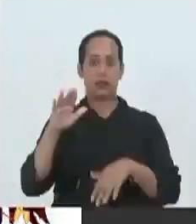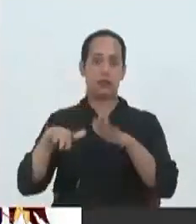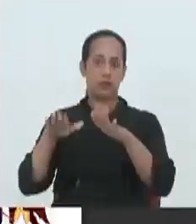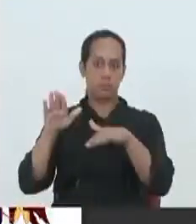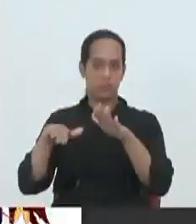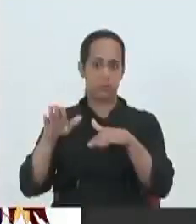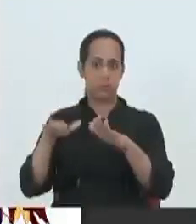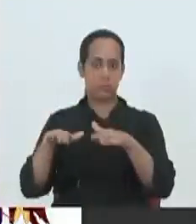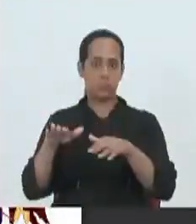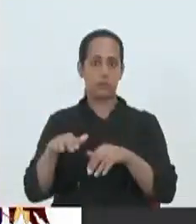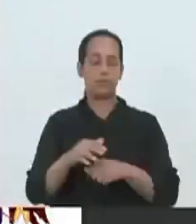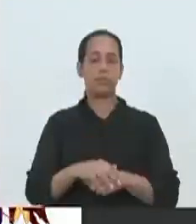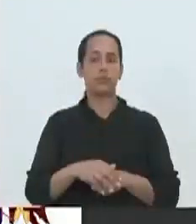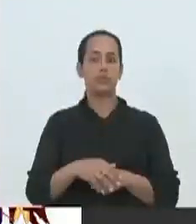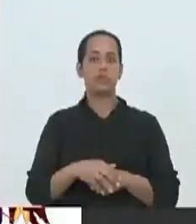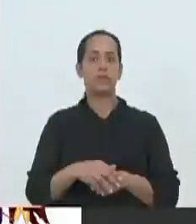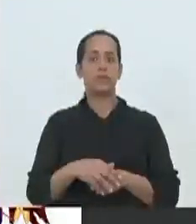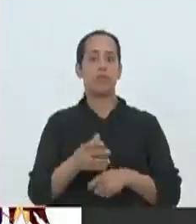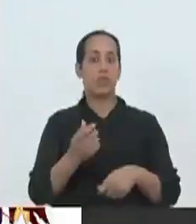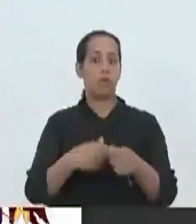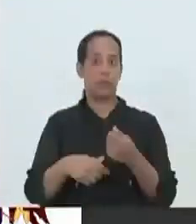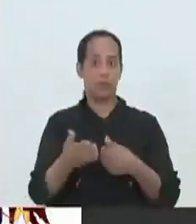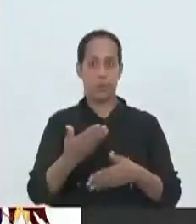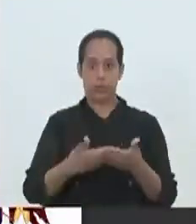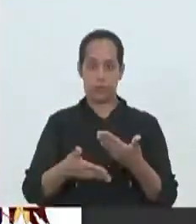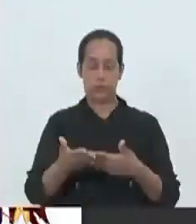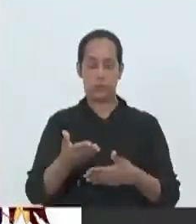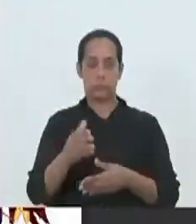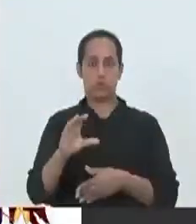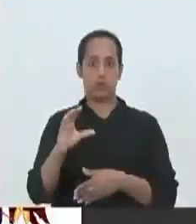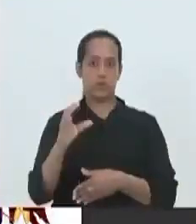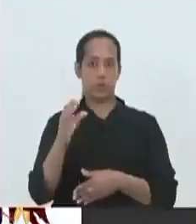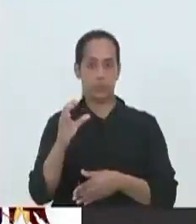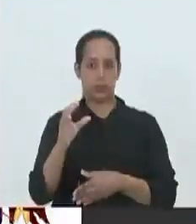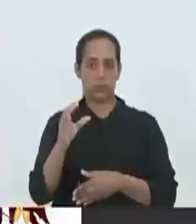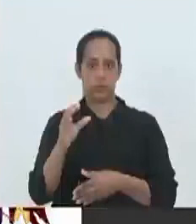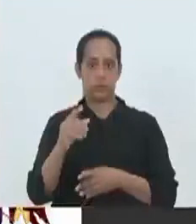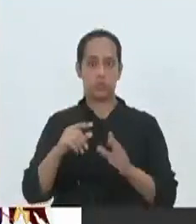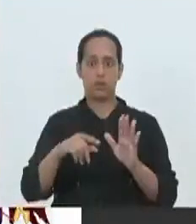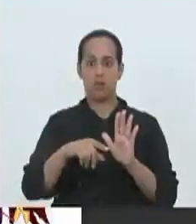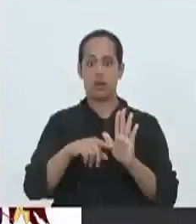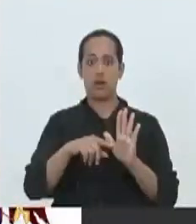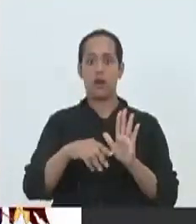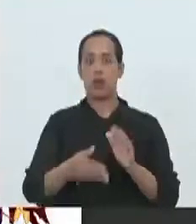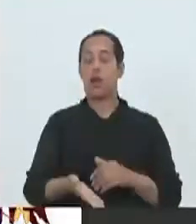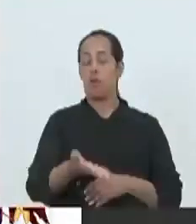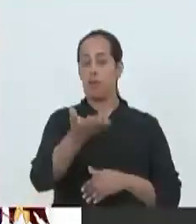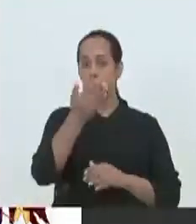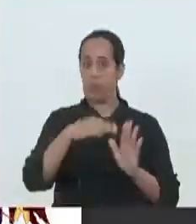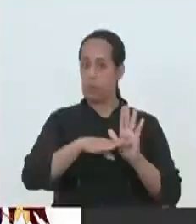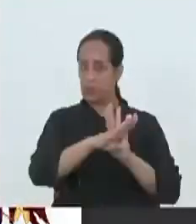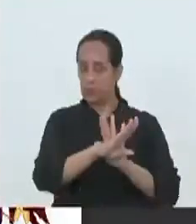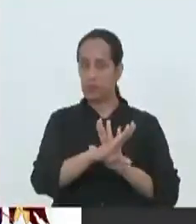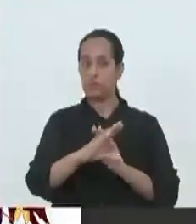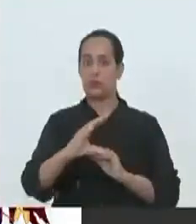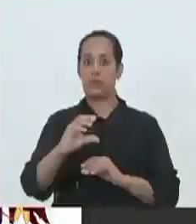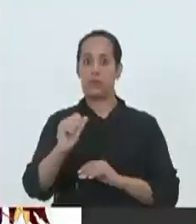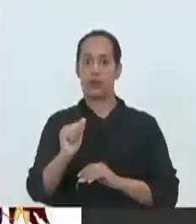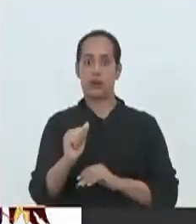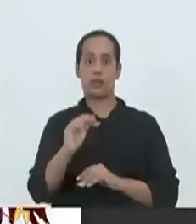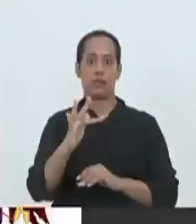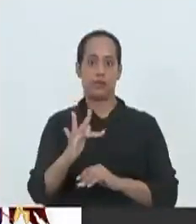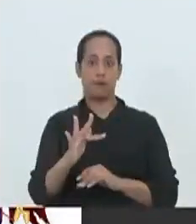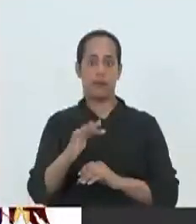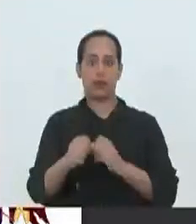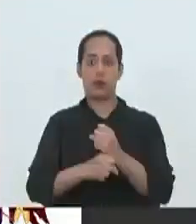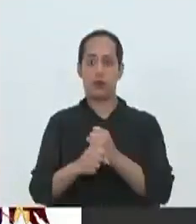ver nas operações de crédito Esse aumento estão aí o CAF as obras do Baquirivu e o desenvolve São Paulo e lá nas transferências de